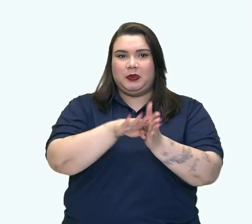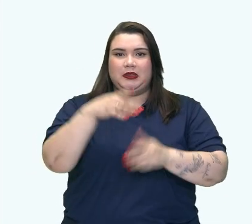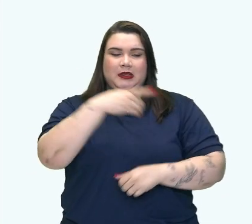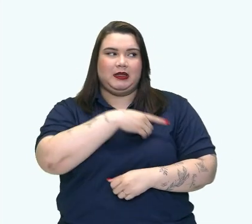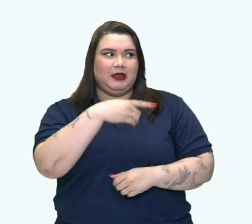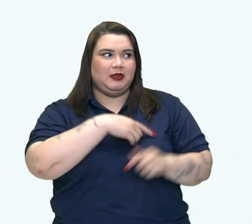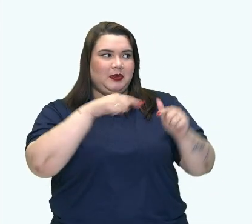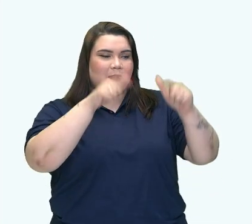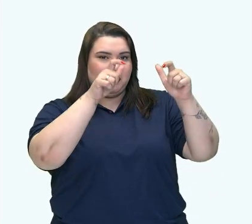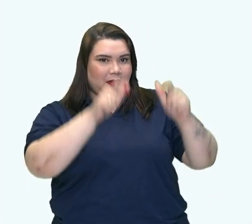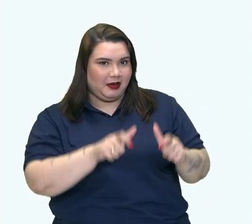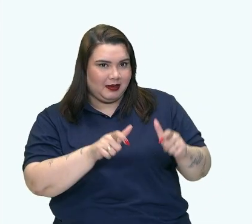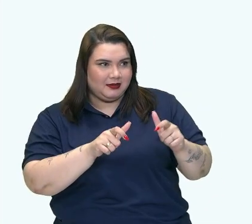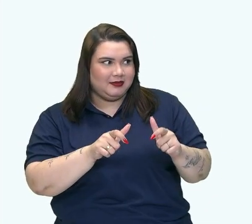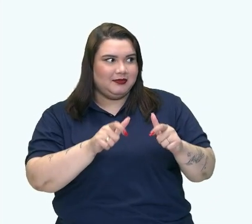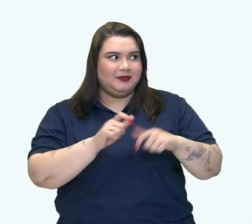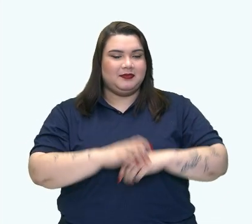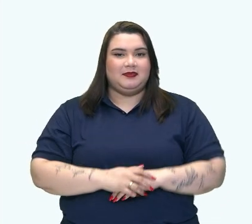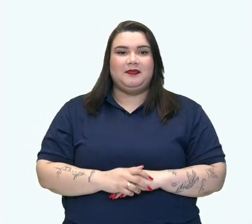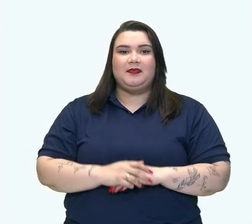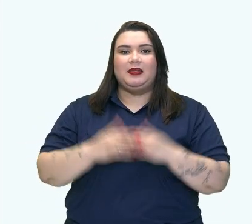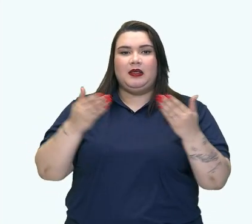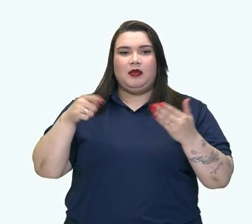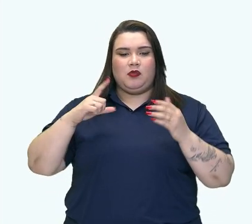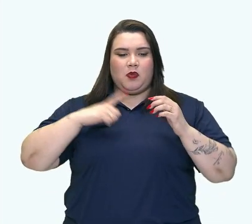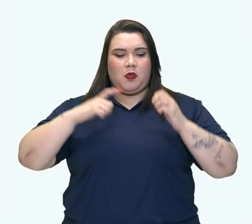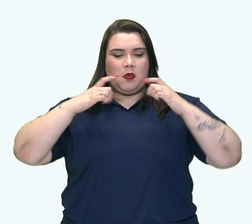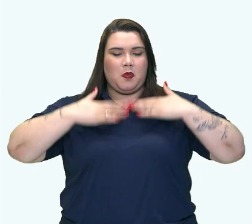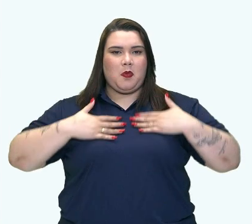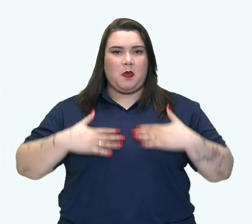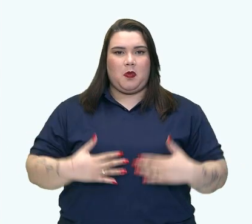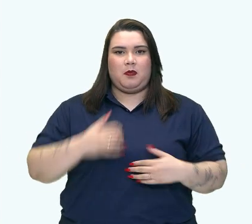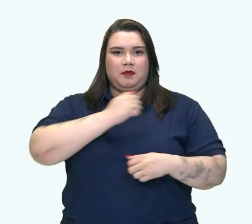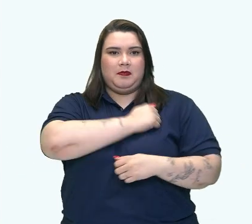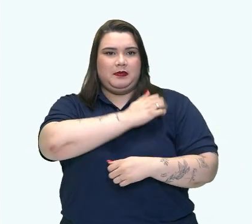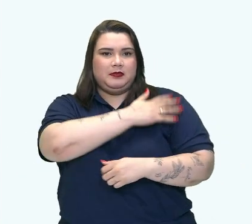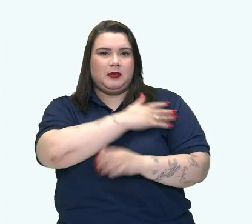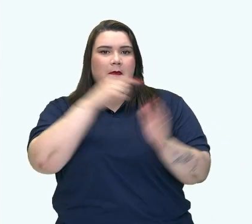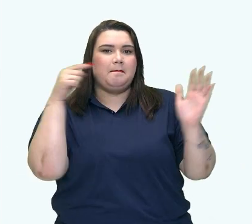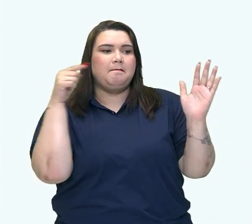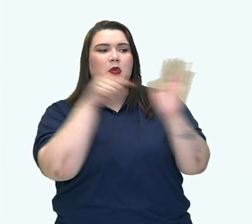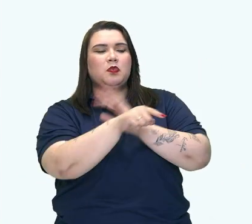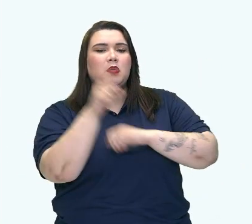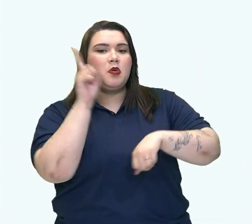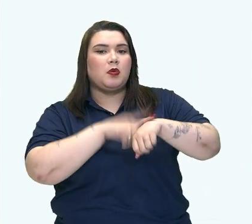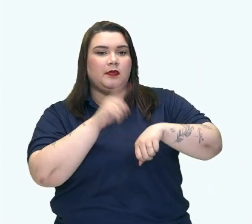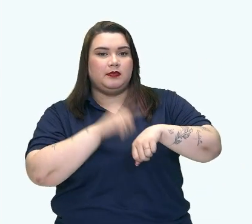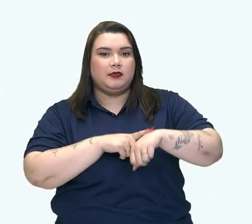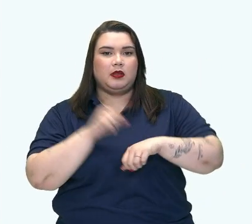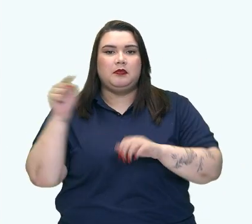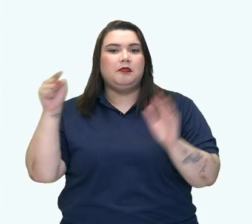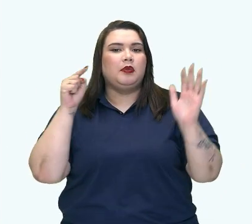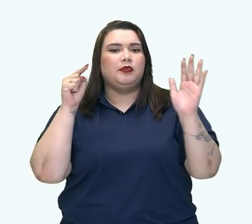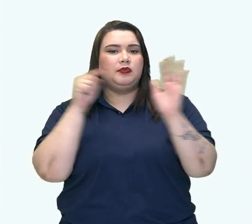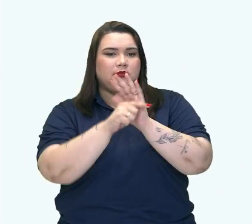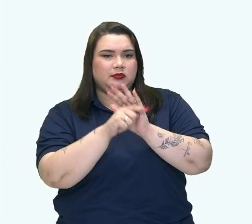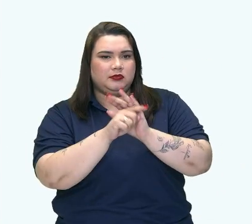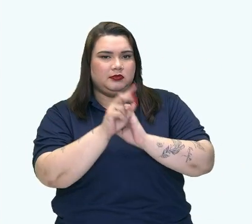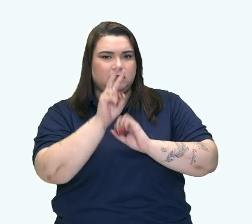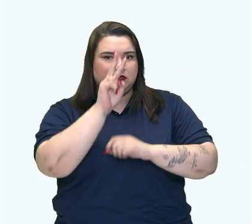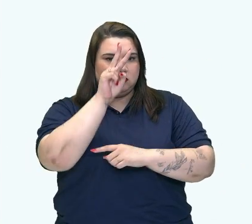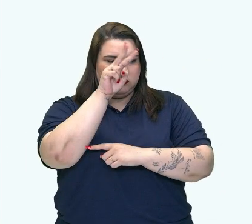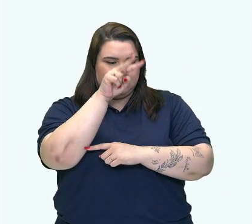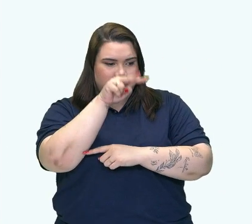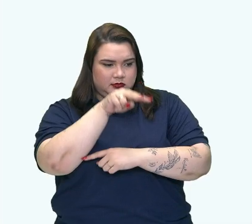São José, fardado de tenente. Foi aconselhado a perguntar as horas a Bill Doido. Perguntou. Bill Doido olhou